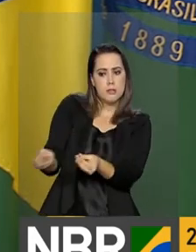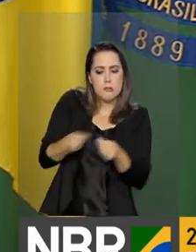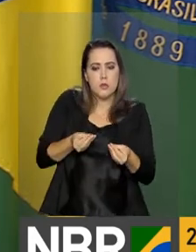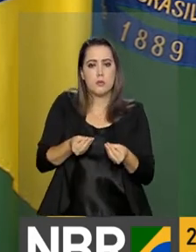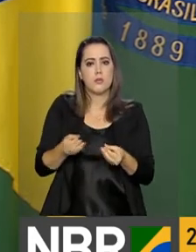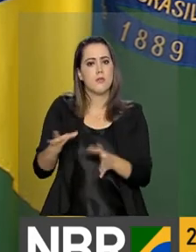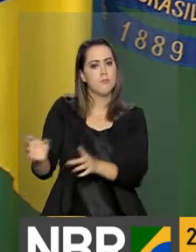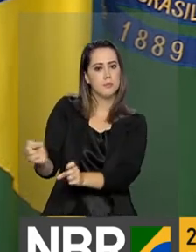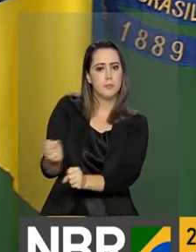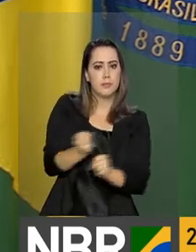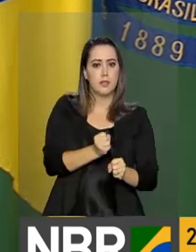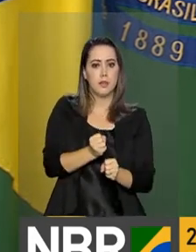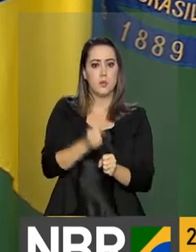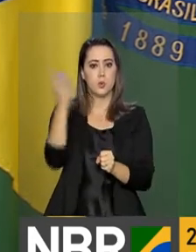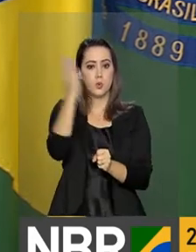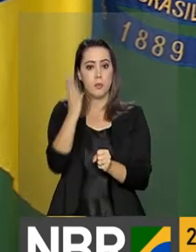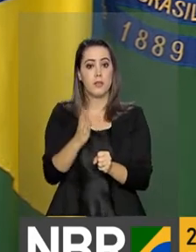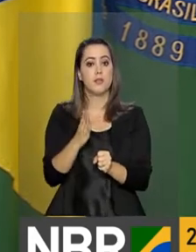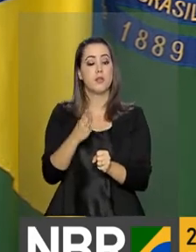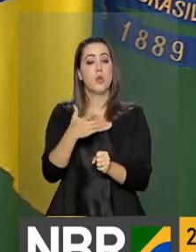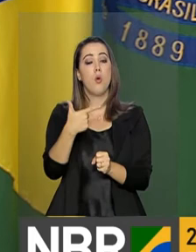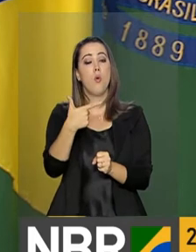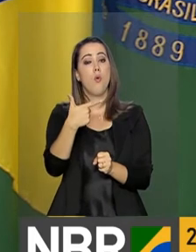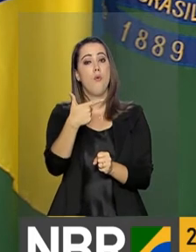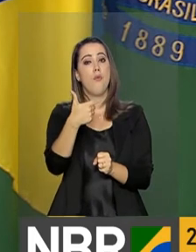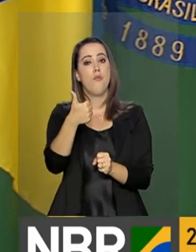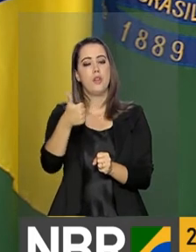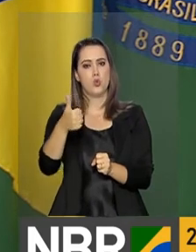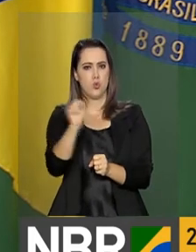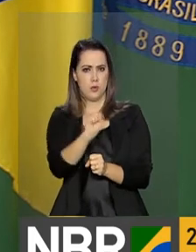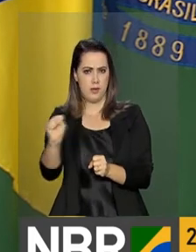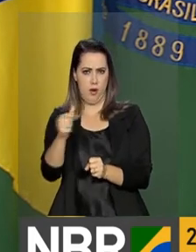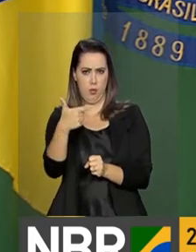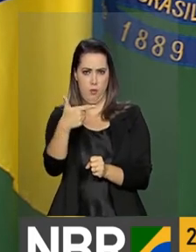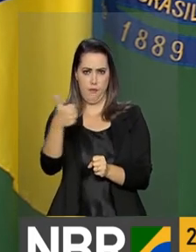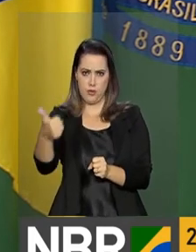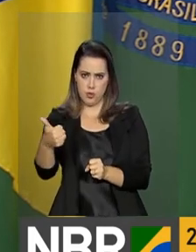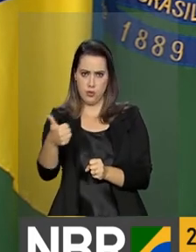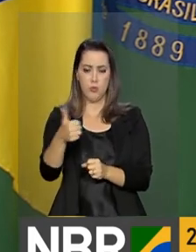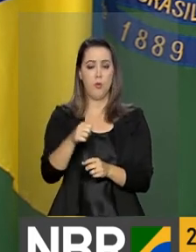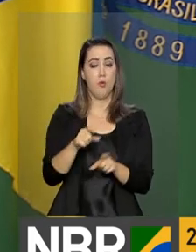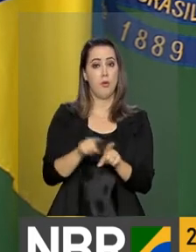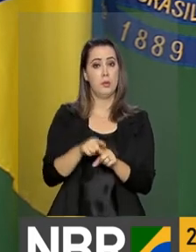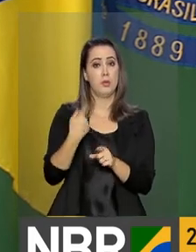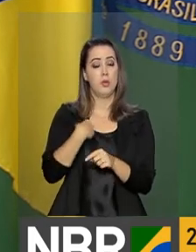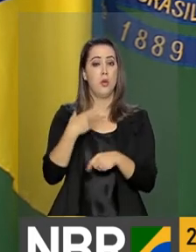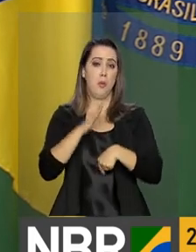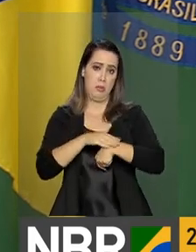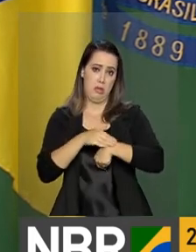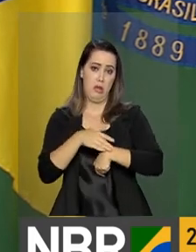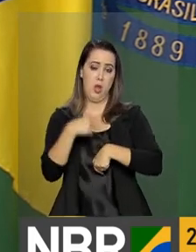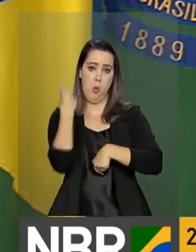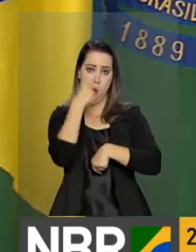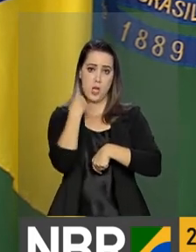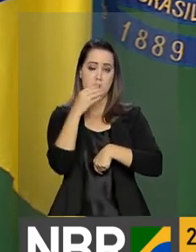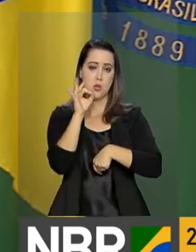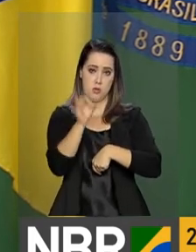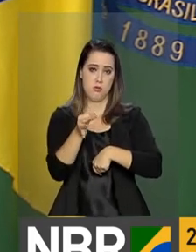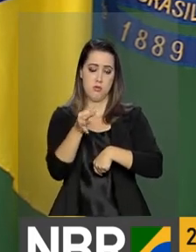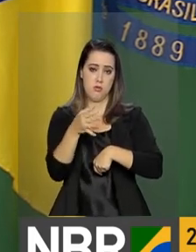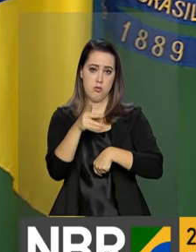XXI, porque é interessante, cronologicamente, nós entramos no século XXI, mas institucionalmente não